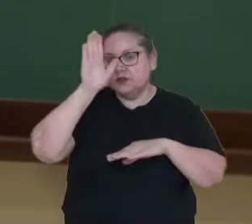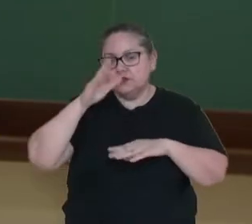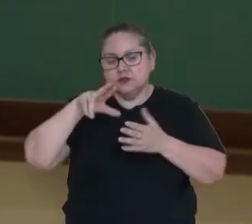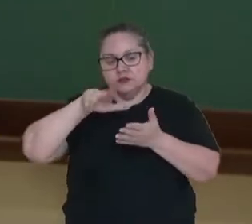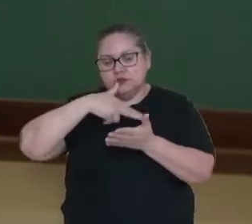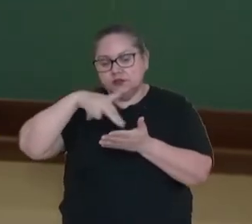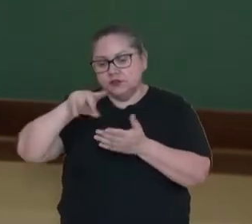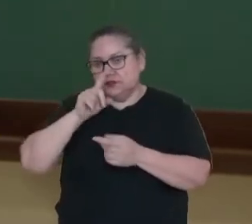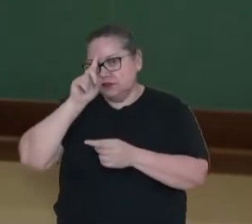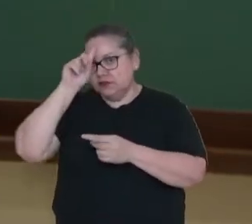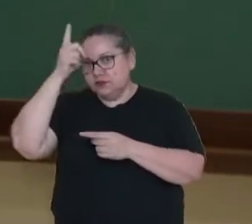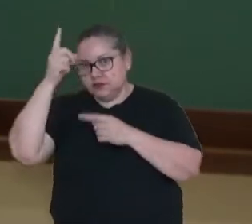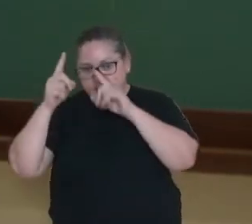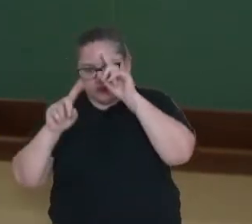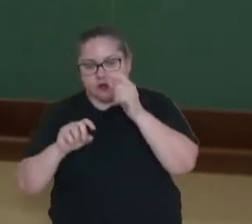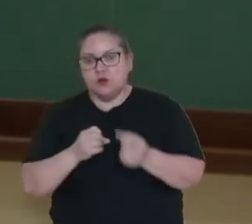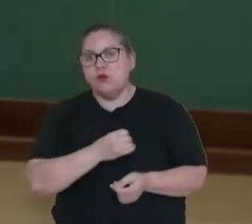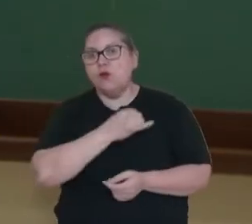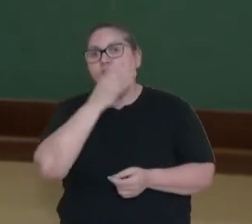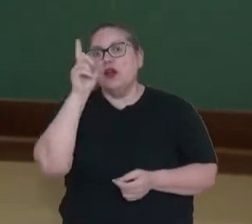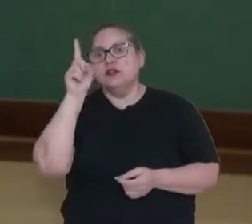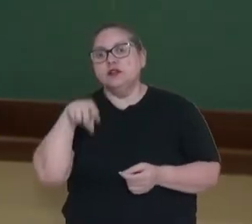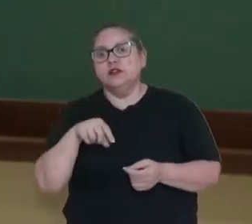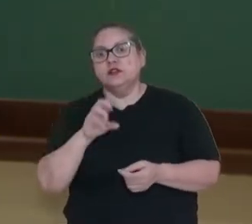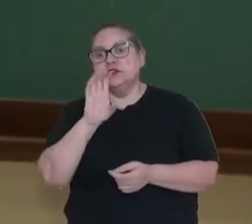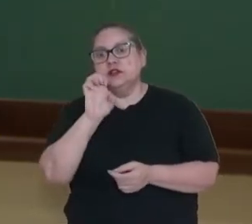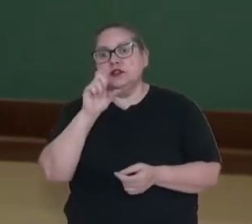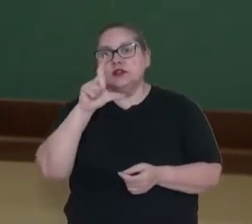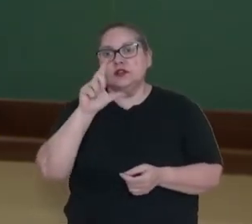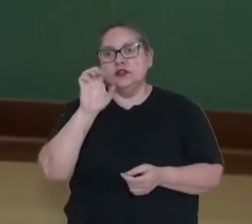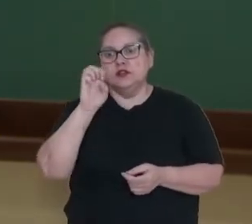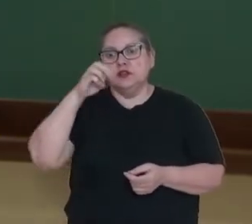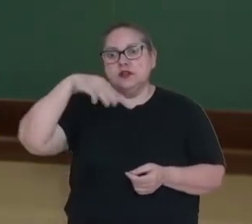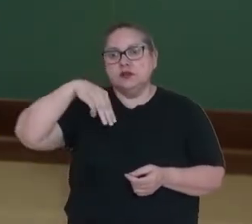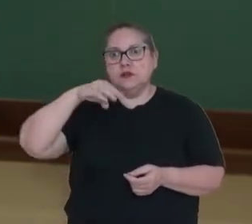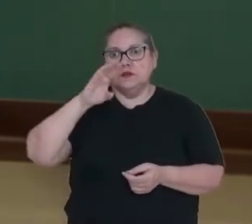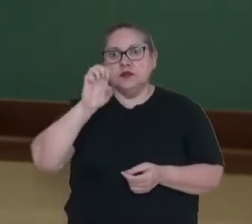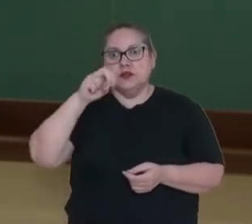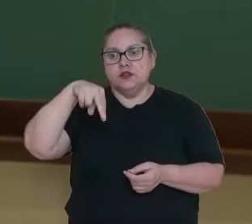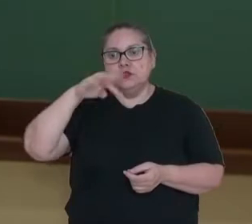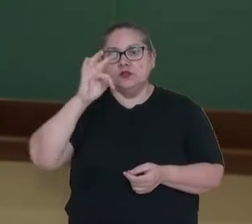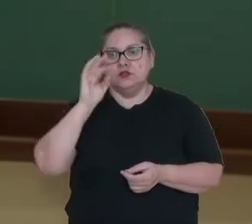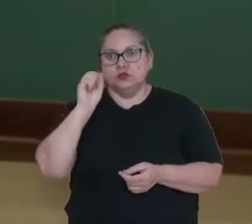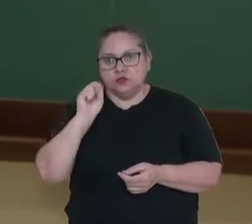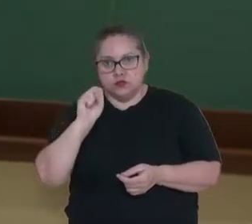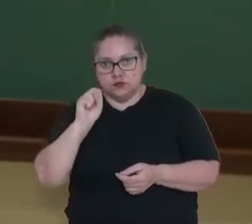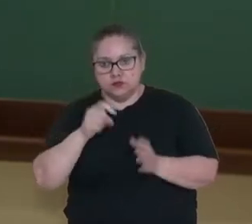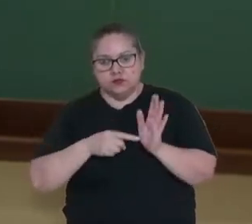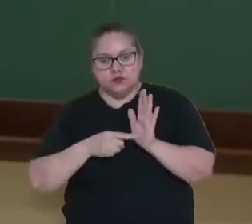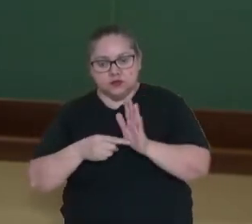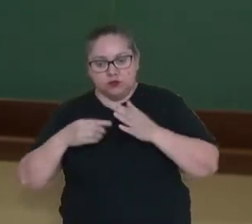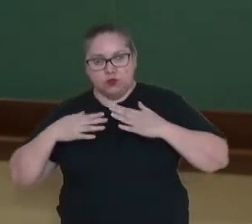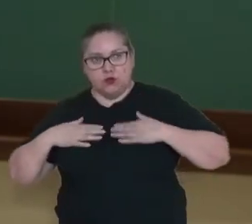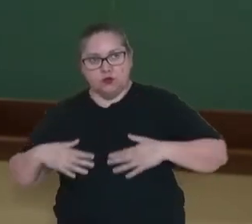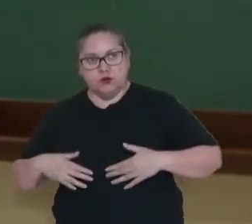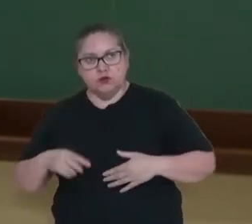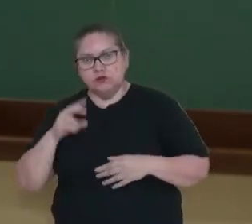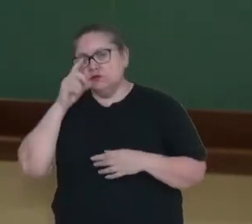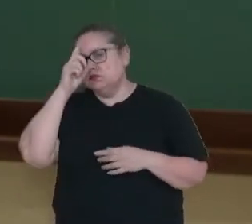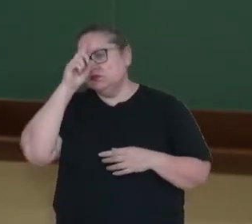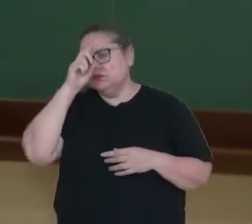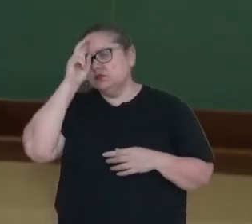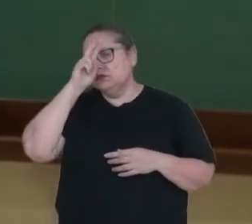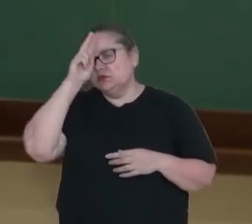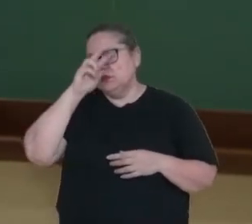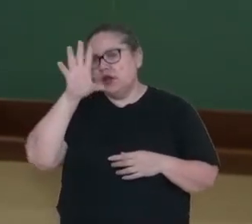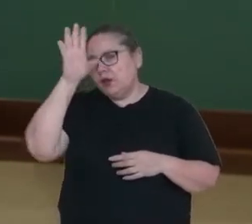danças criativas e quais são os elementos da expressão corporal. Primeiro vamos lembrar o que é expressão corporal, ou relembrar,